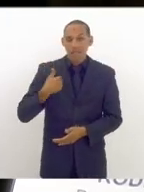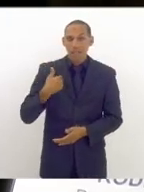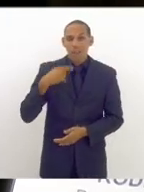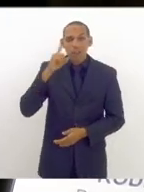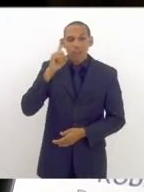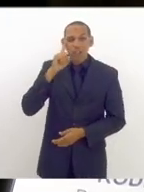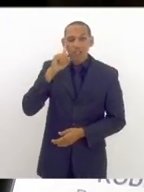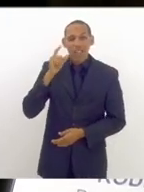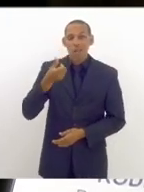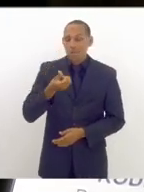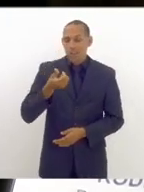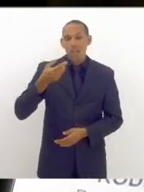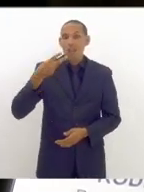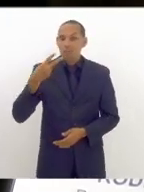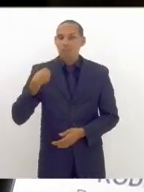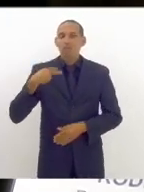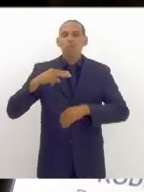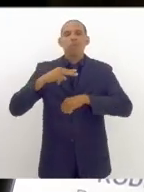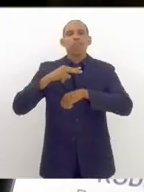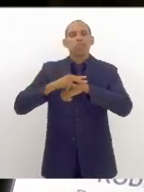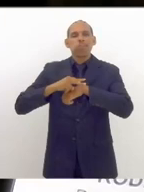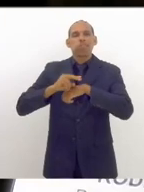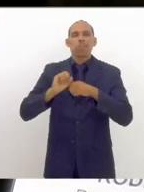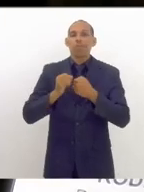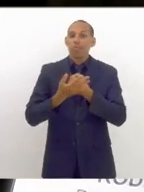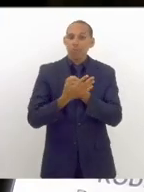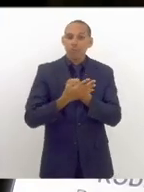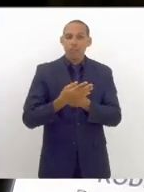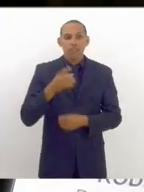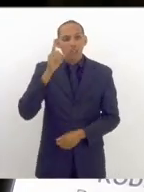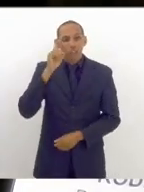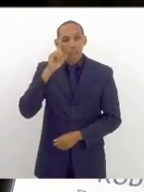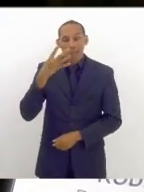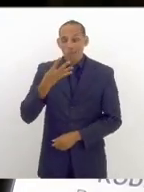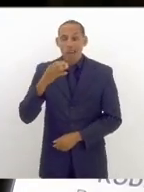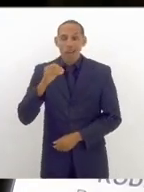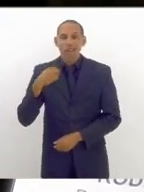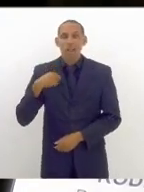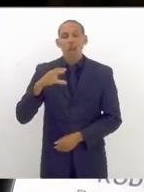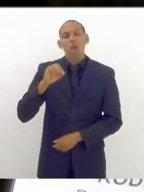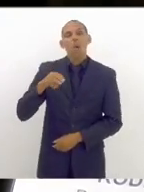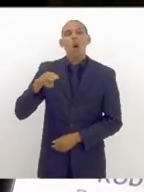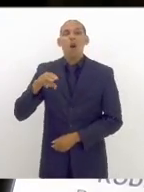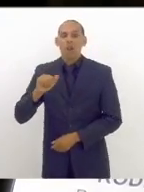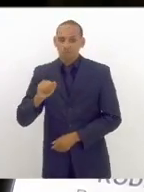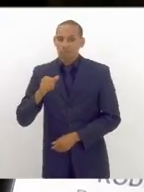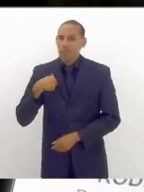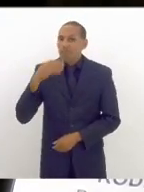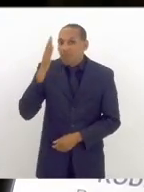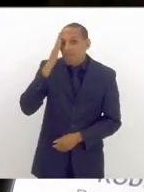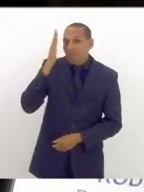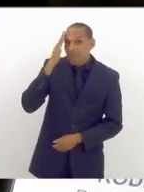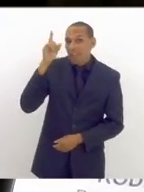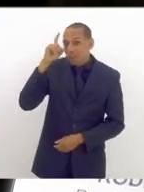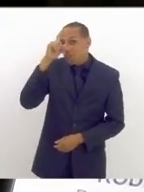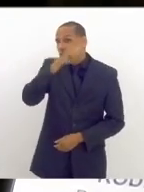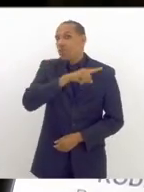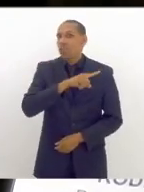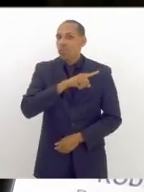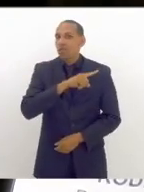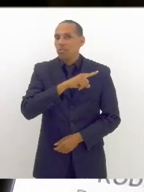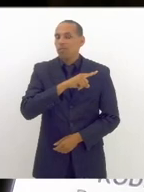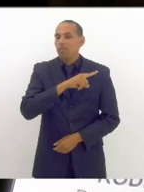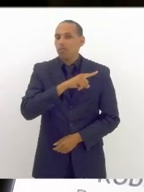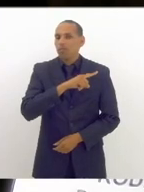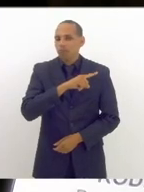dias internado com Covid-19, 40 dias em coma, e sei bem das dificuldades que